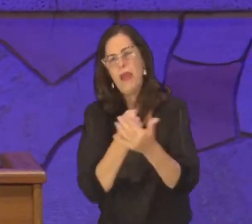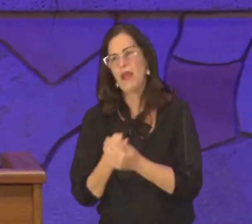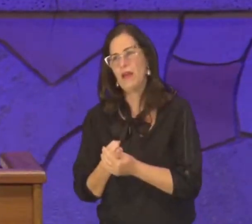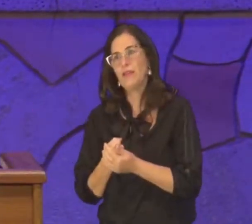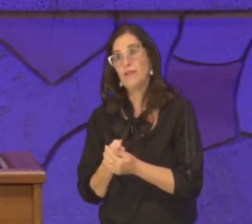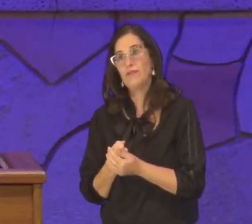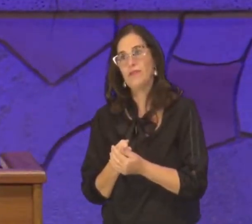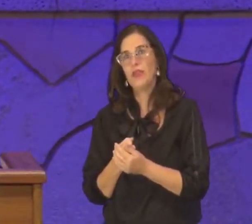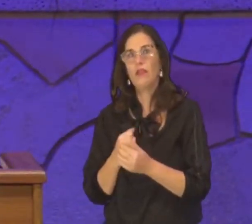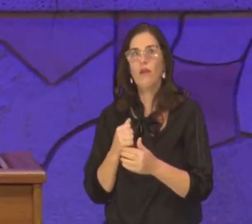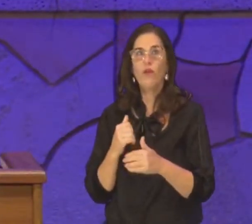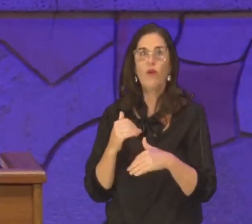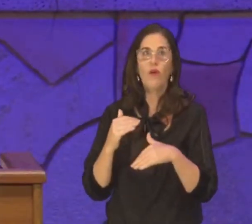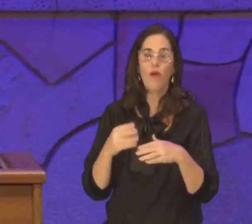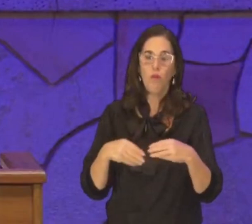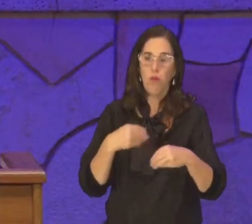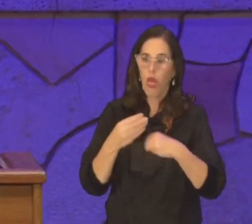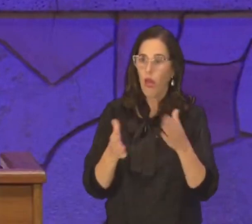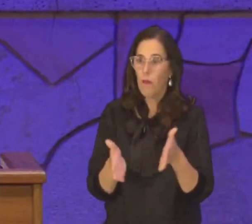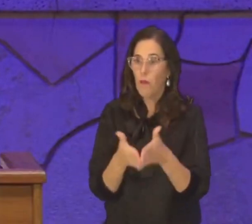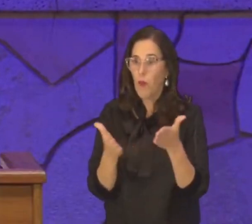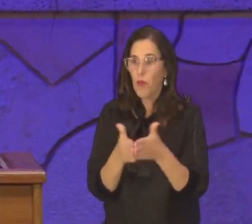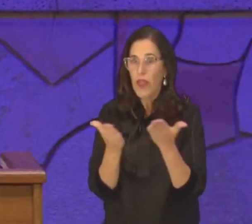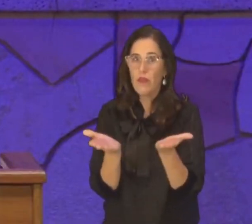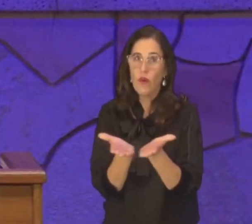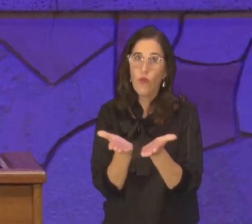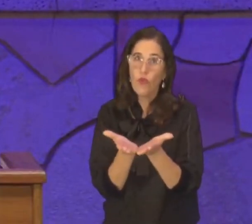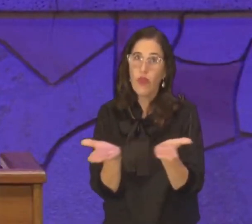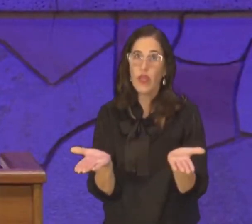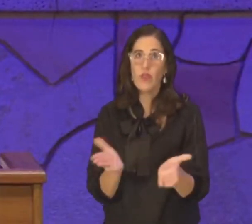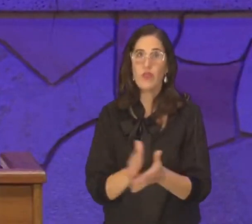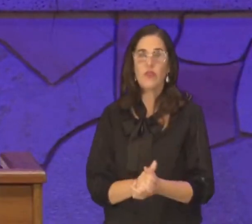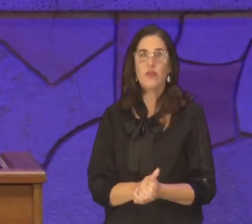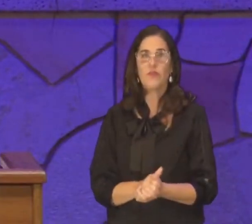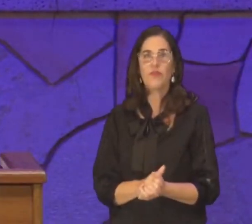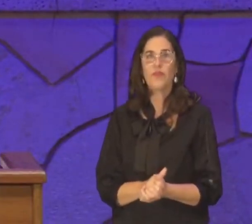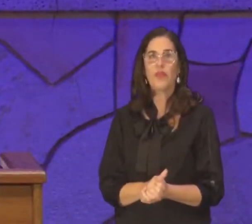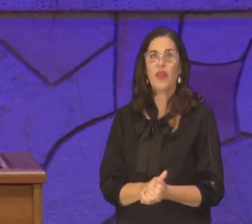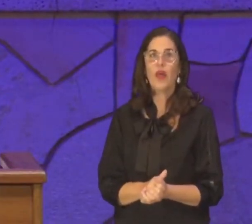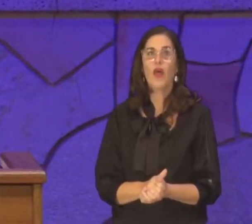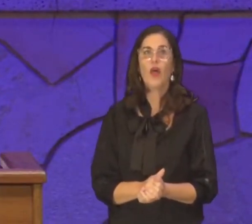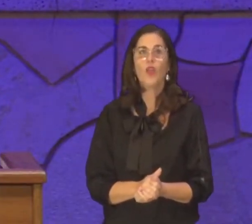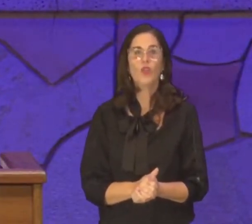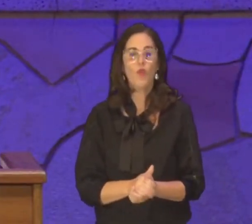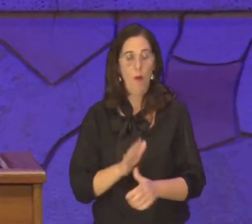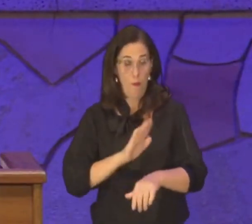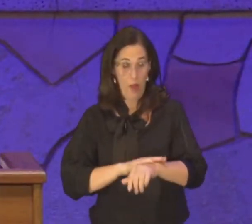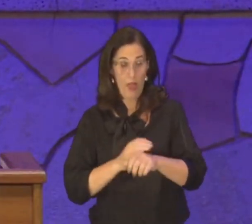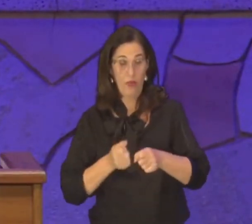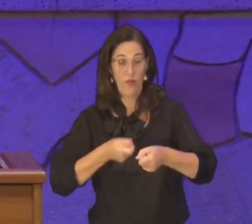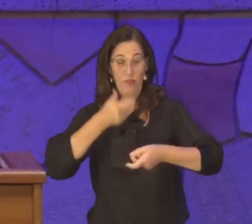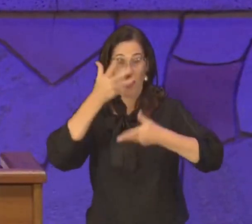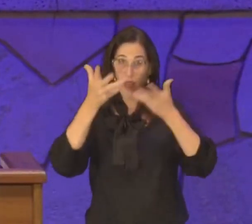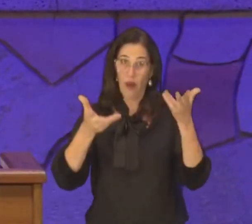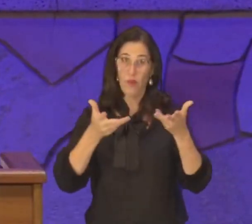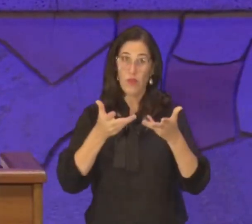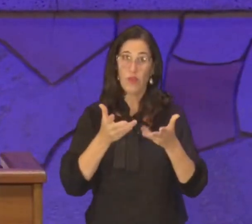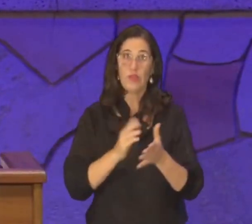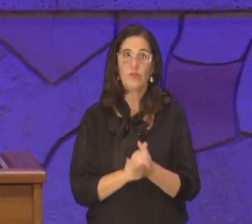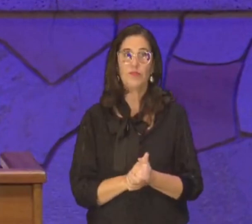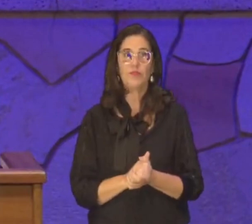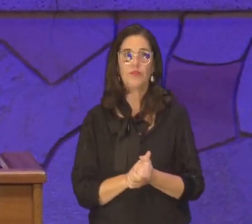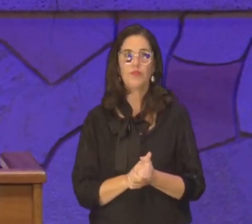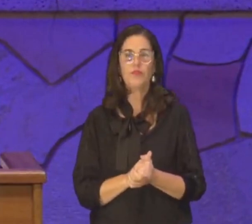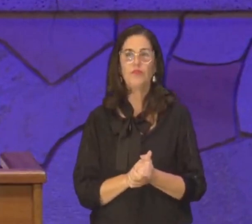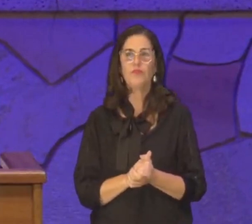isso gradativamente foi provocando pobreza. Quando a gente fala, quando nós falamos